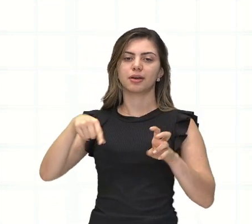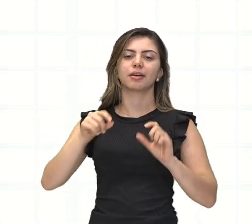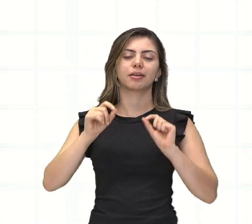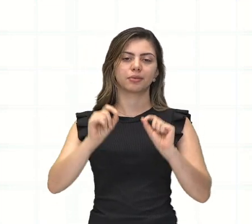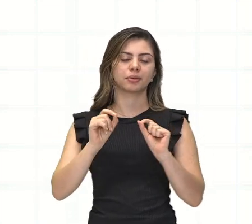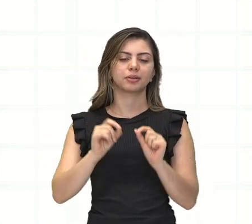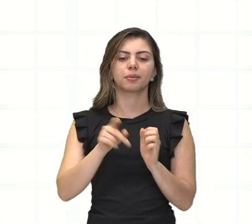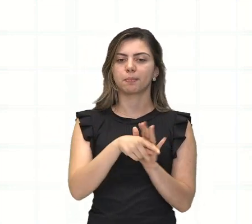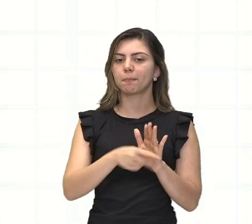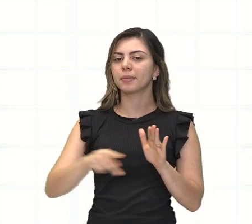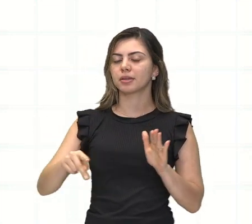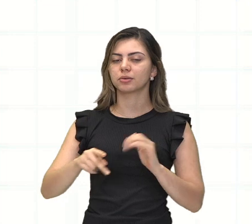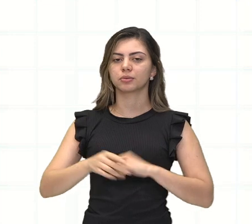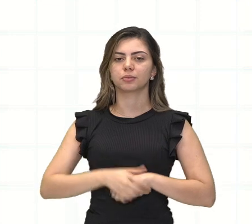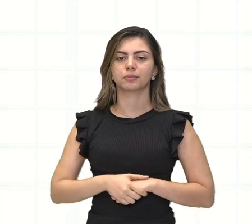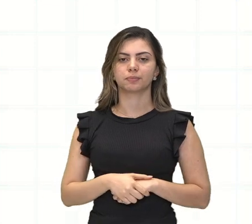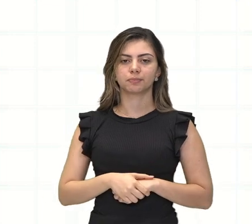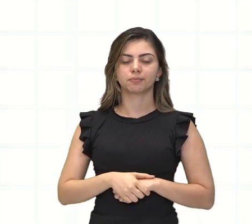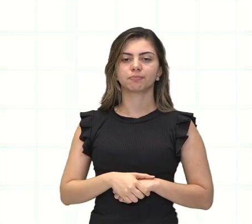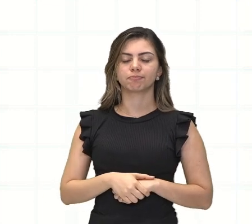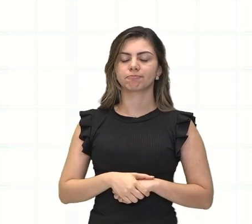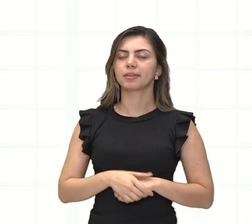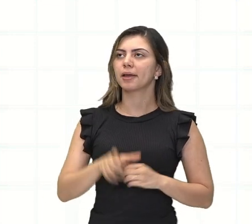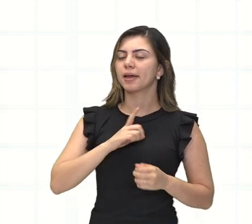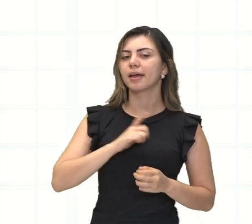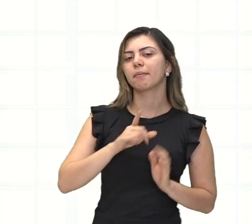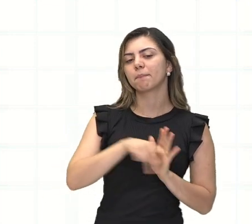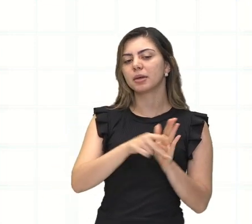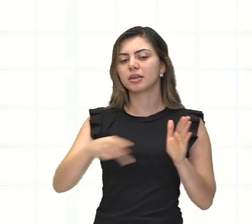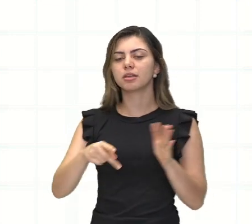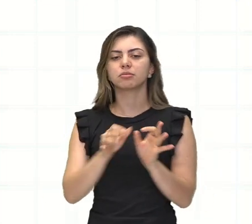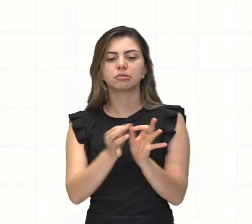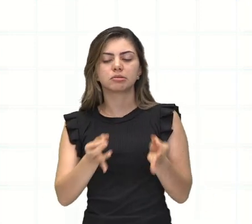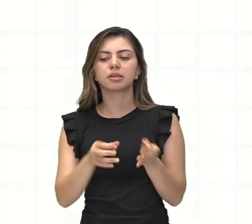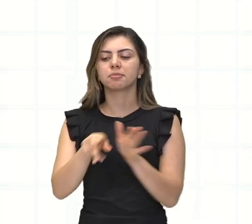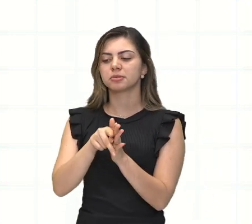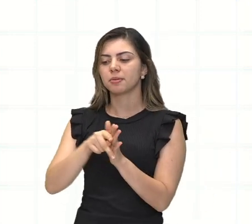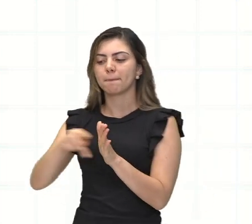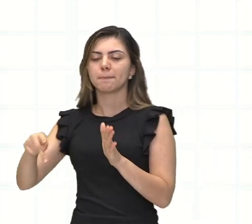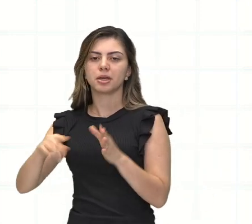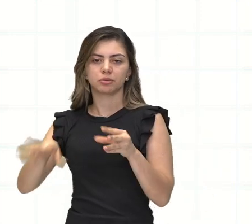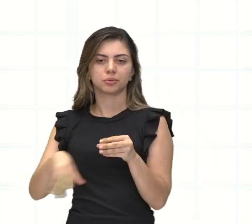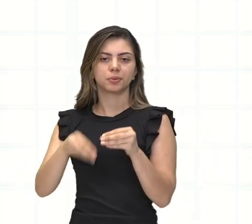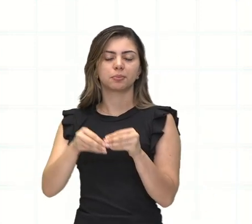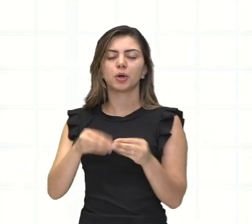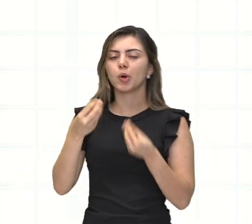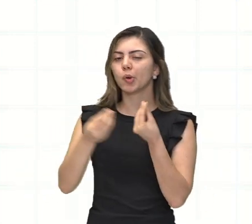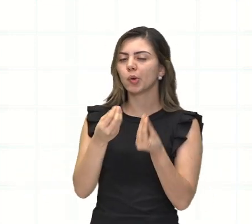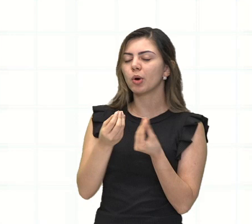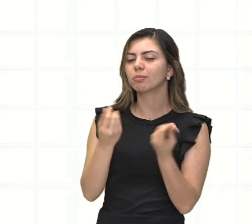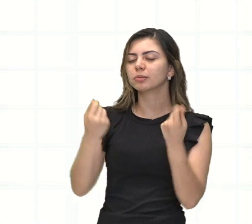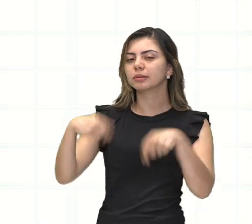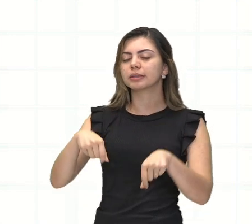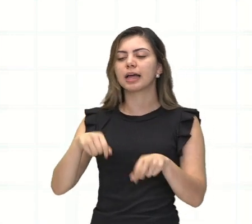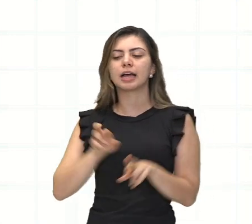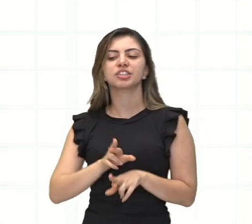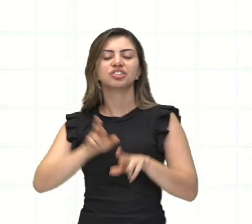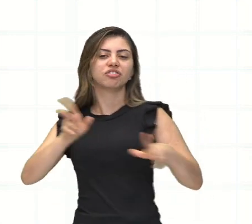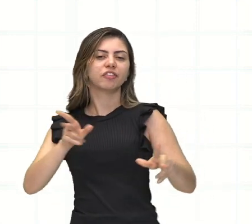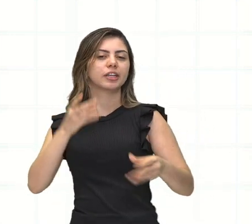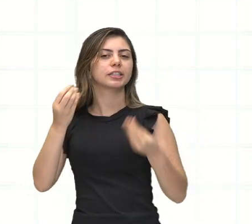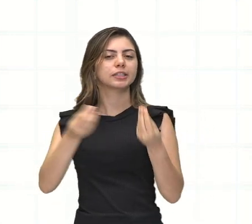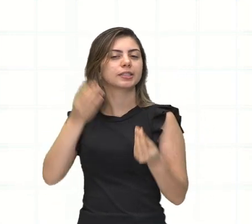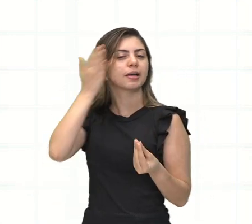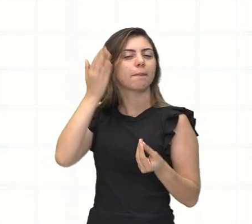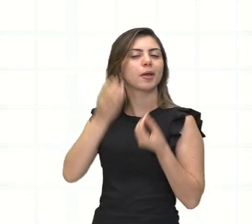nossos estudos de hoje, período simples, período composto, como é que nós vamos diferenciar